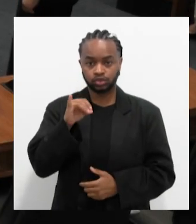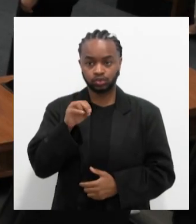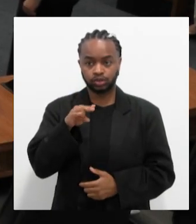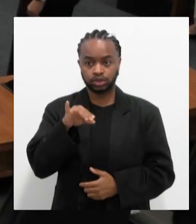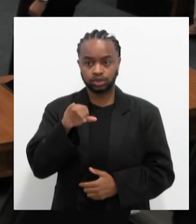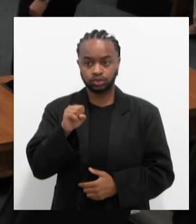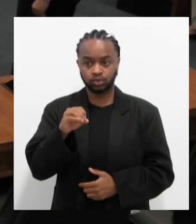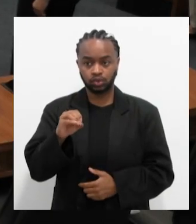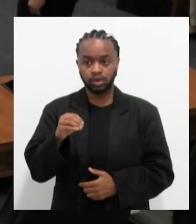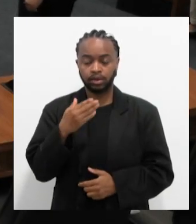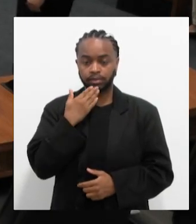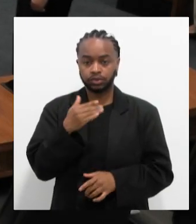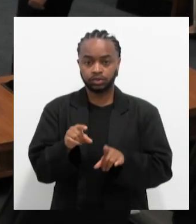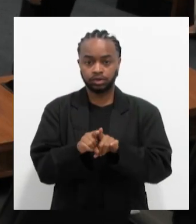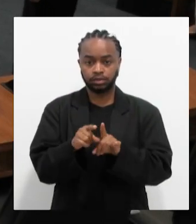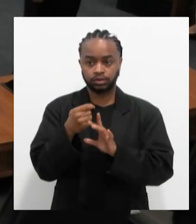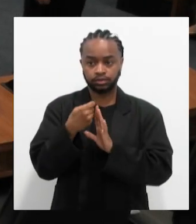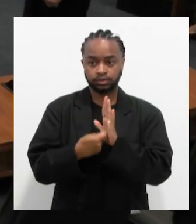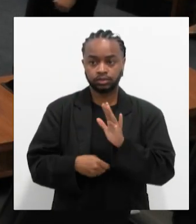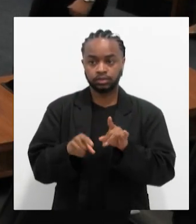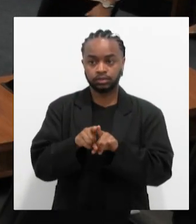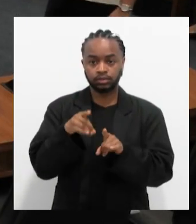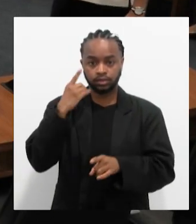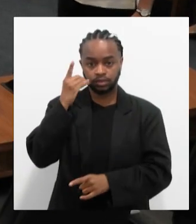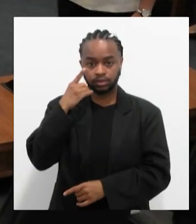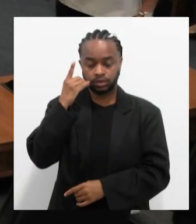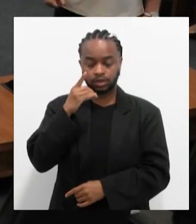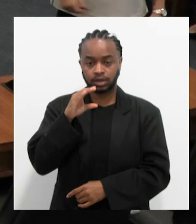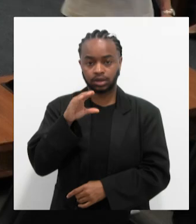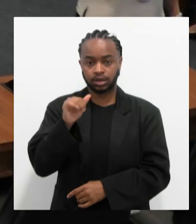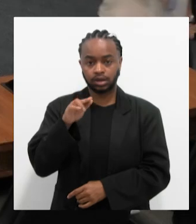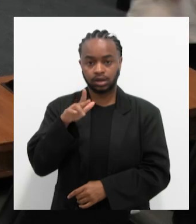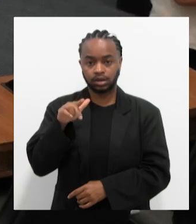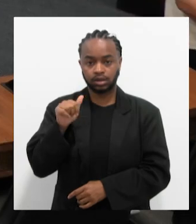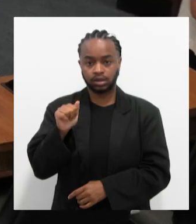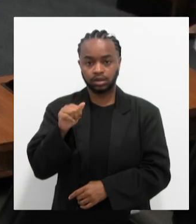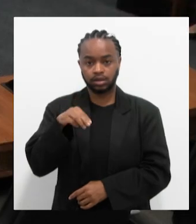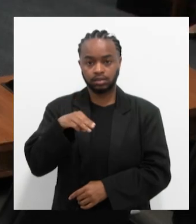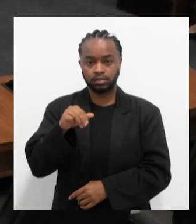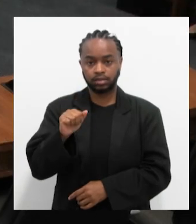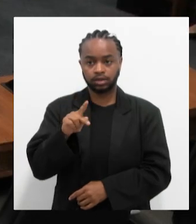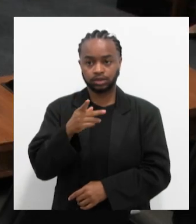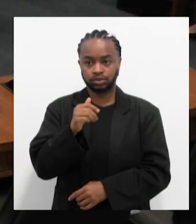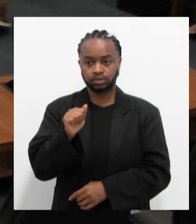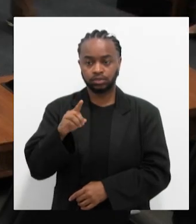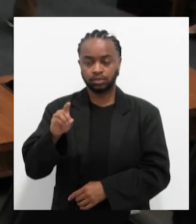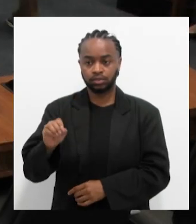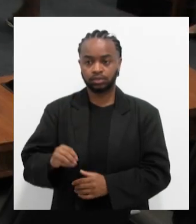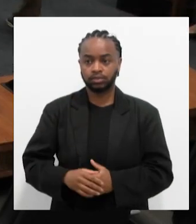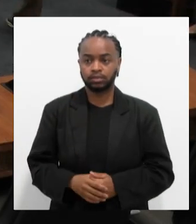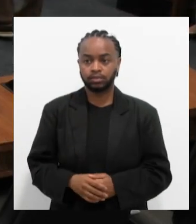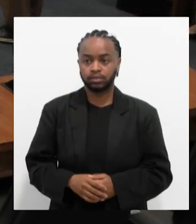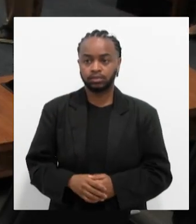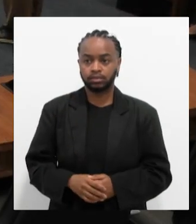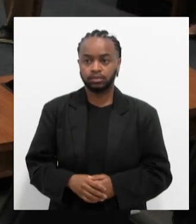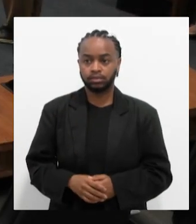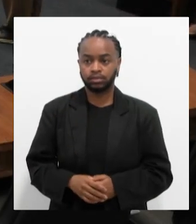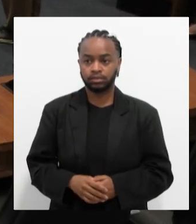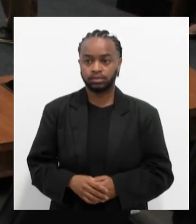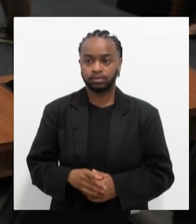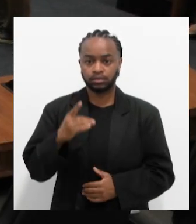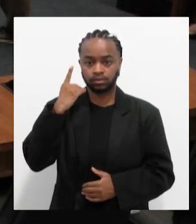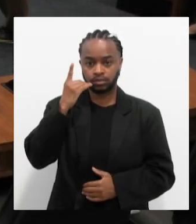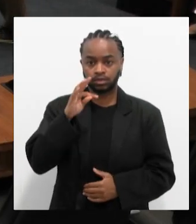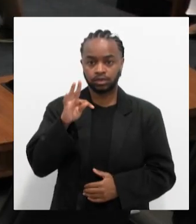pediu coautoria. E a Presidência deputada defere também. E a deputada Carla Machado também. Deputada Carla Machado. O deputado